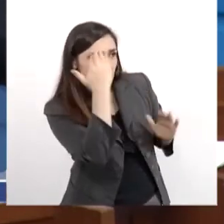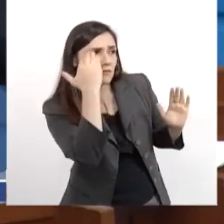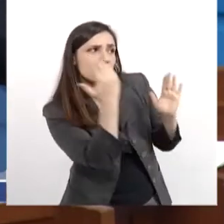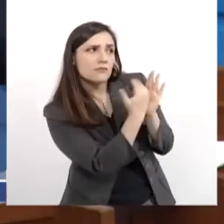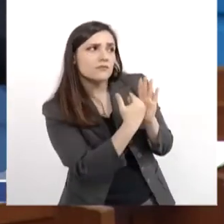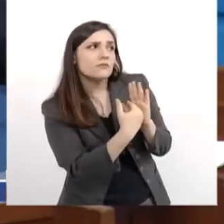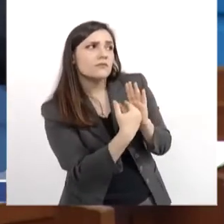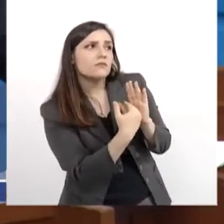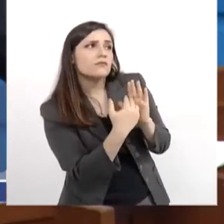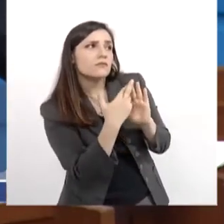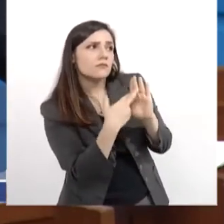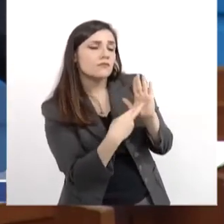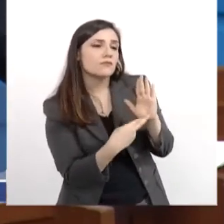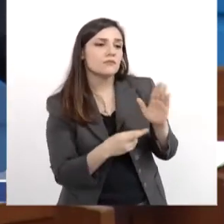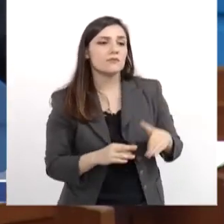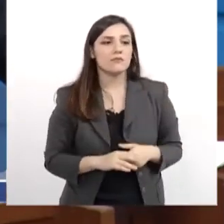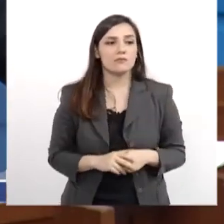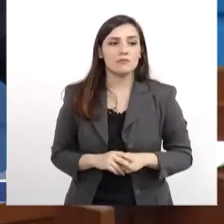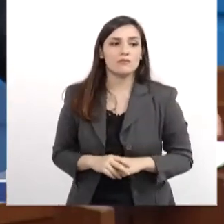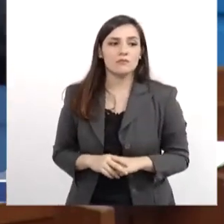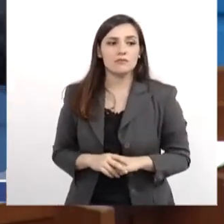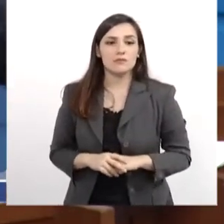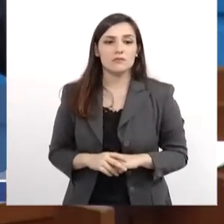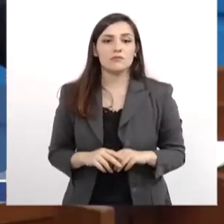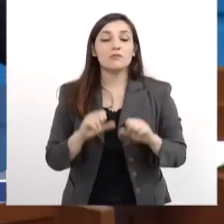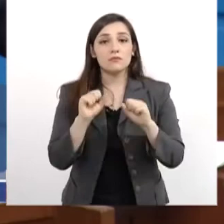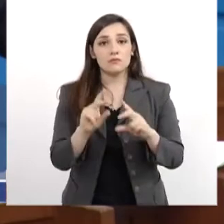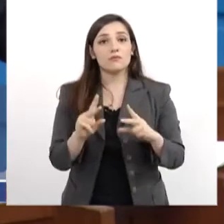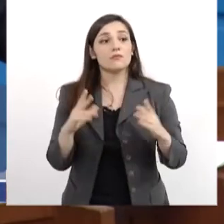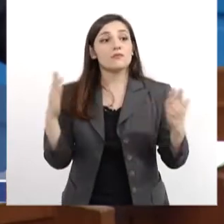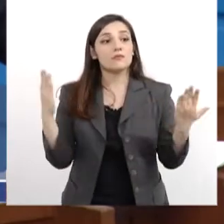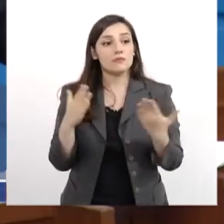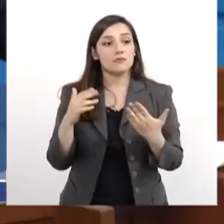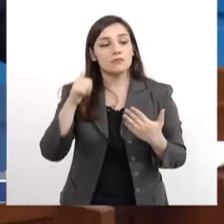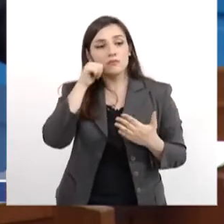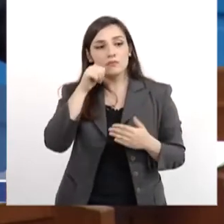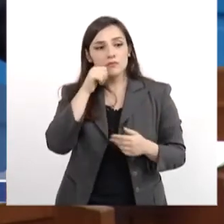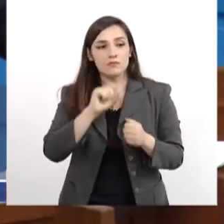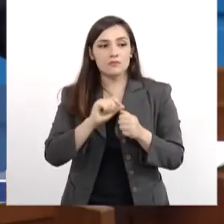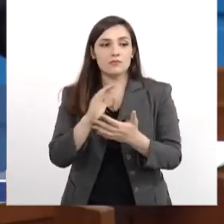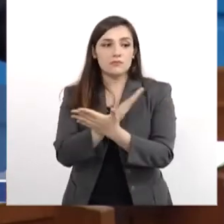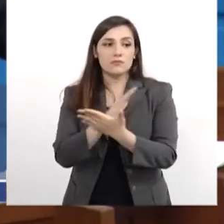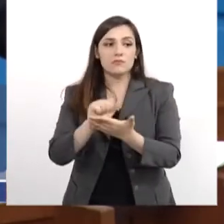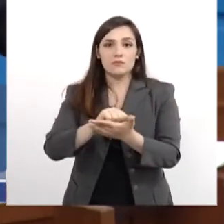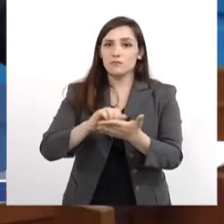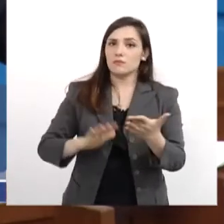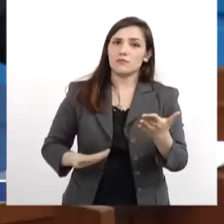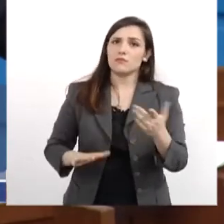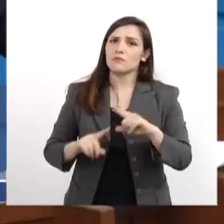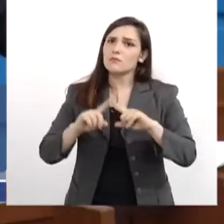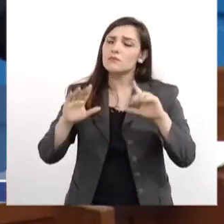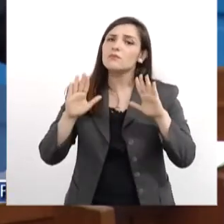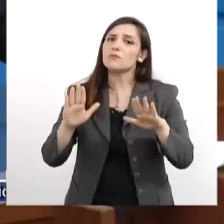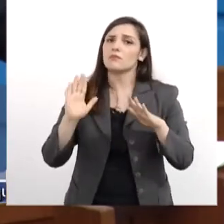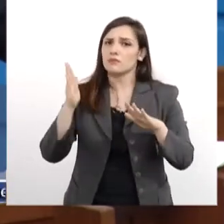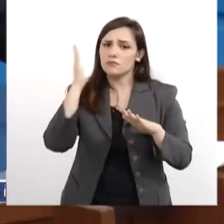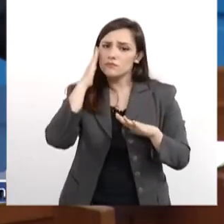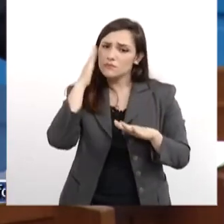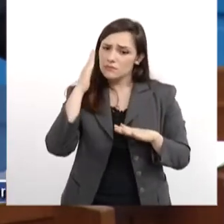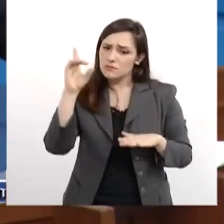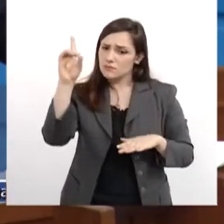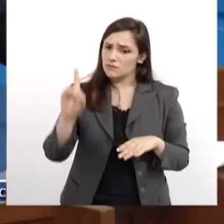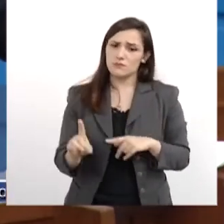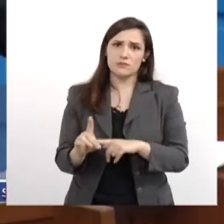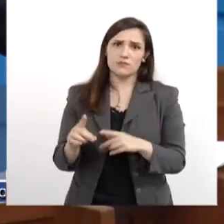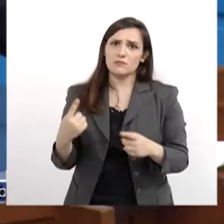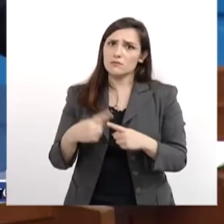contratada, né? E deram para essa pessoa fazer algumas atividades, sabendo já de antemão que ela não teria